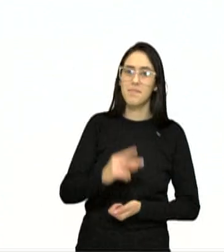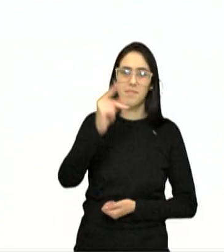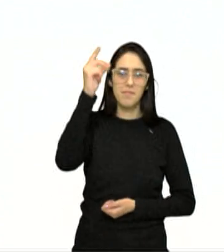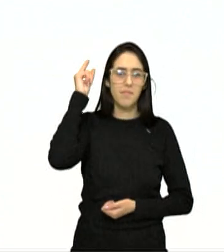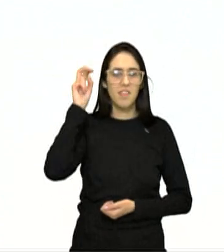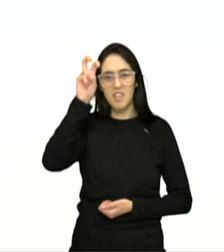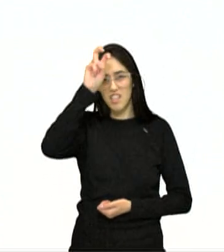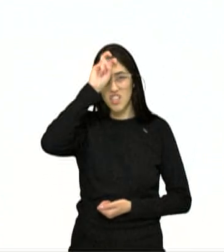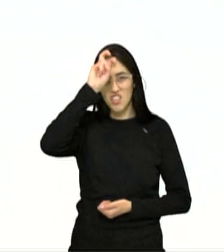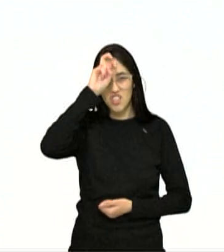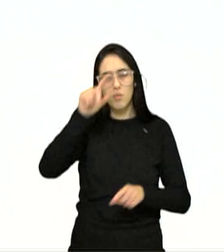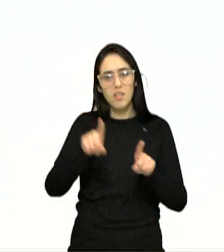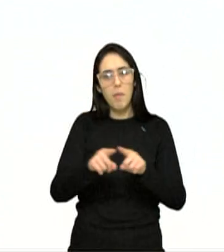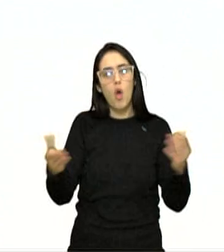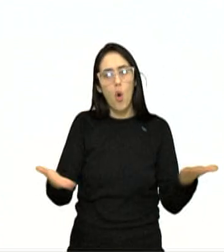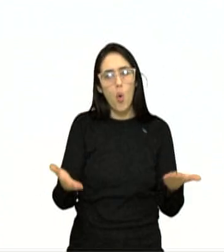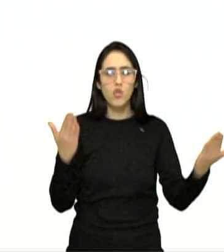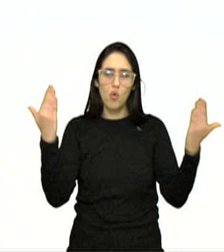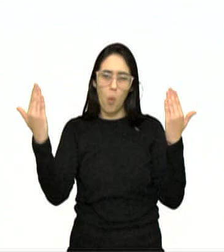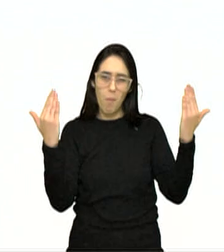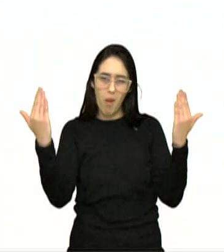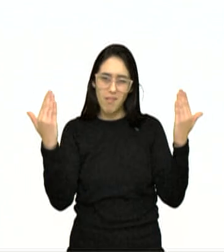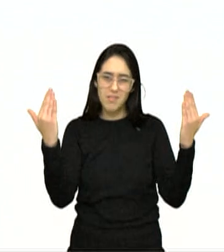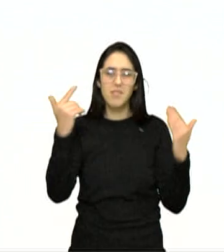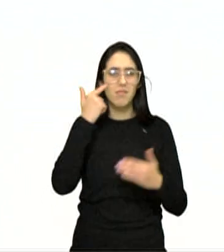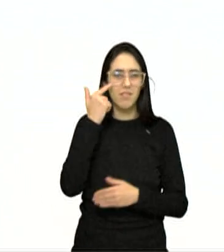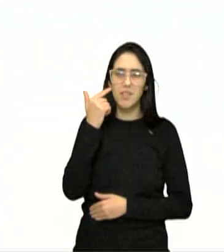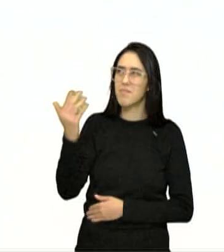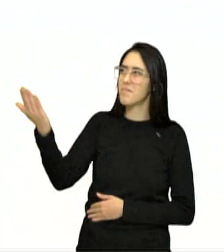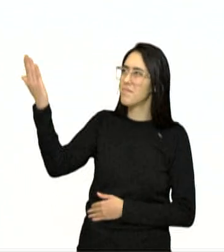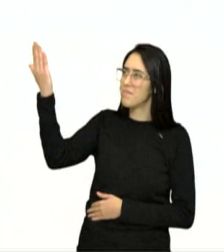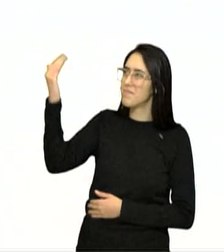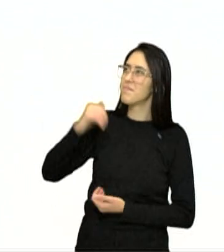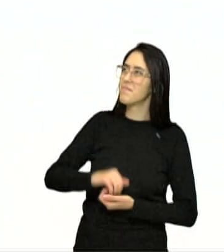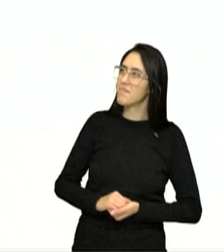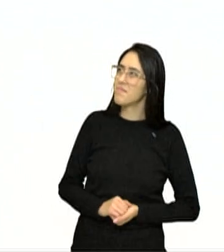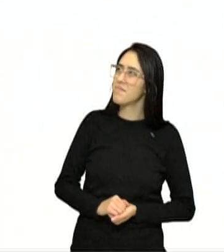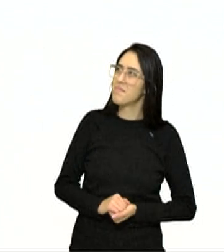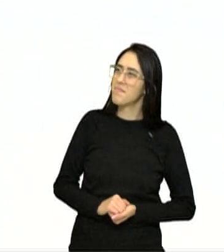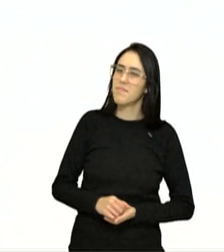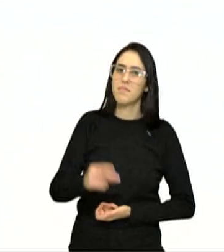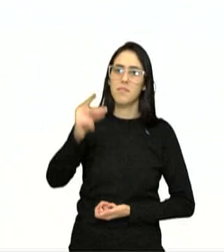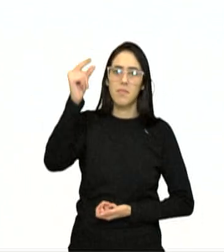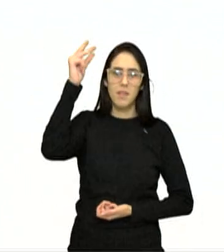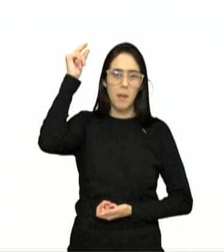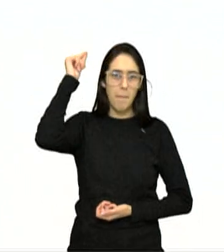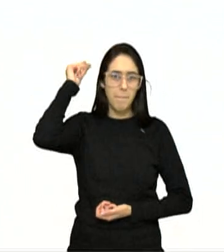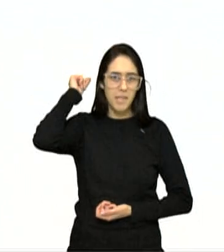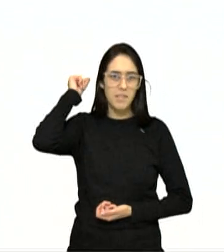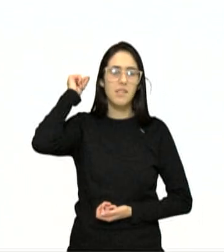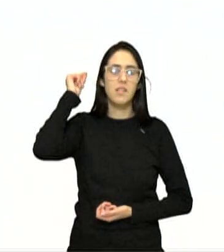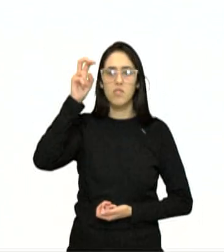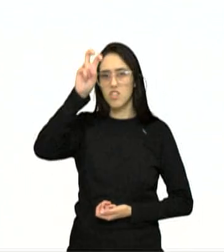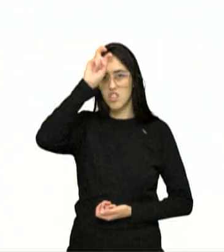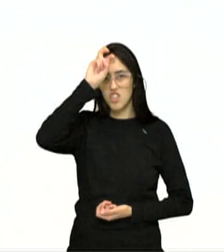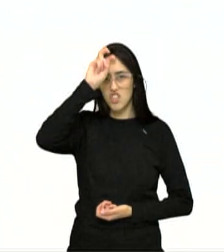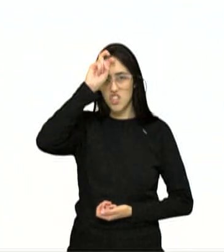Egito e na atualidade. Aqui nós temos um desenho, né, de uma figura